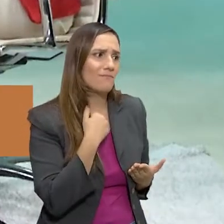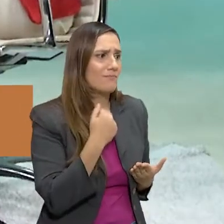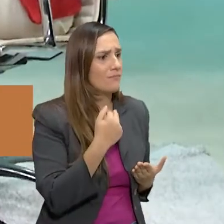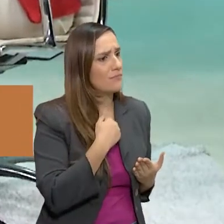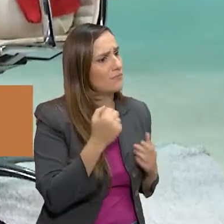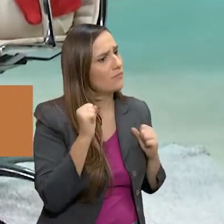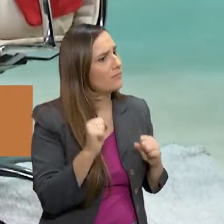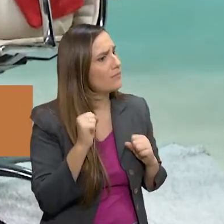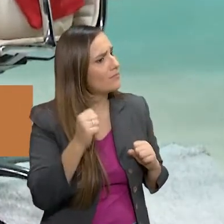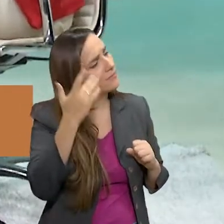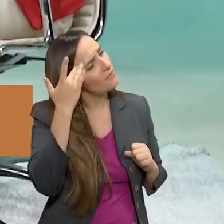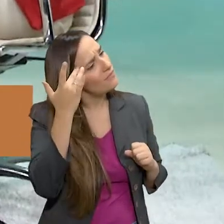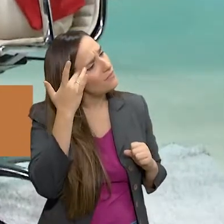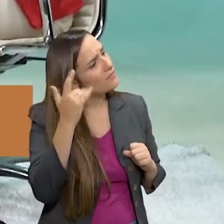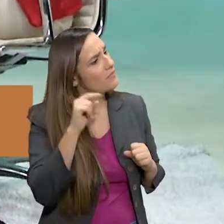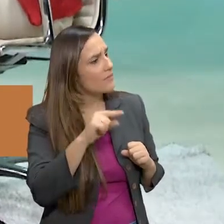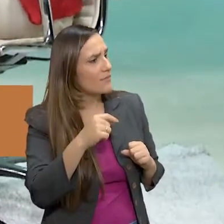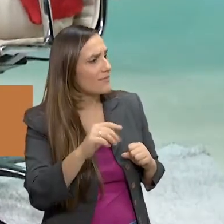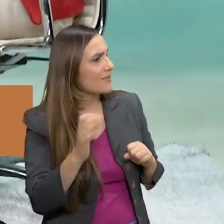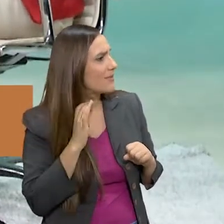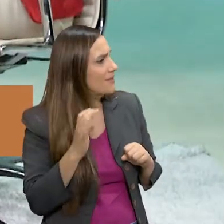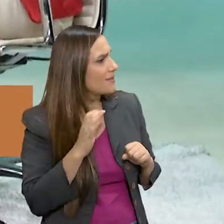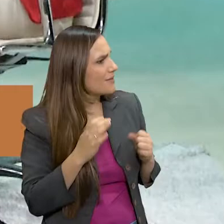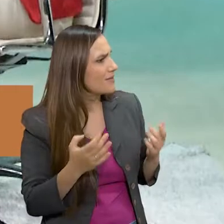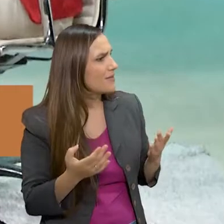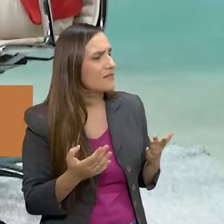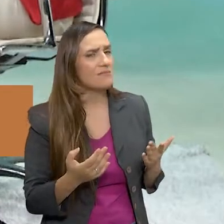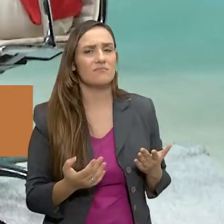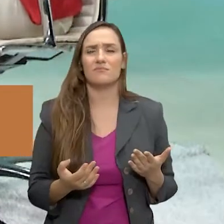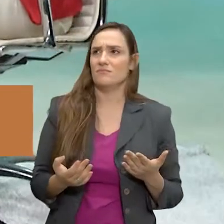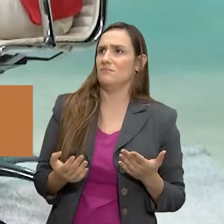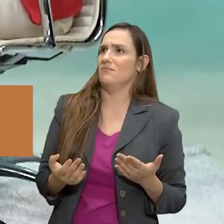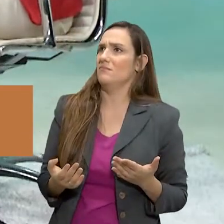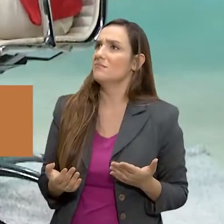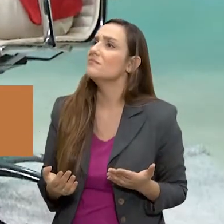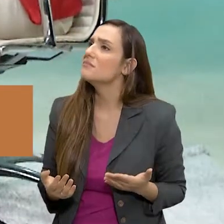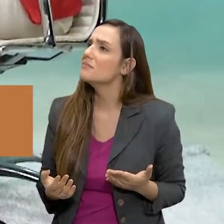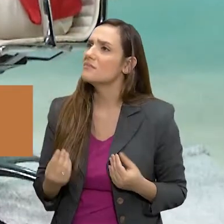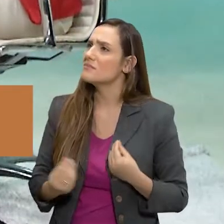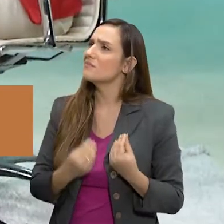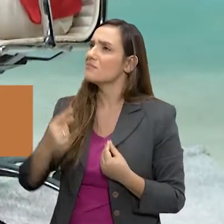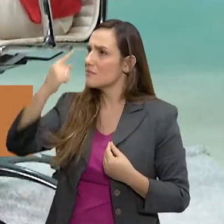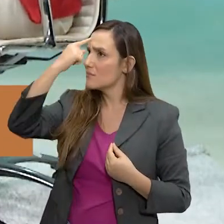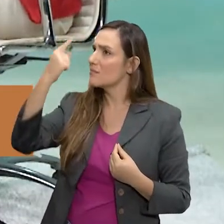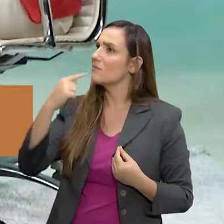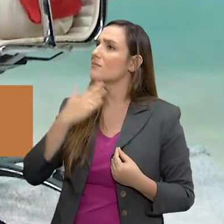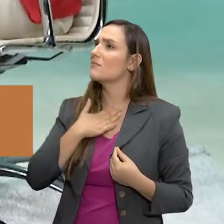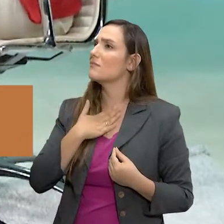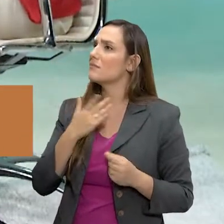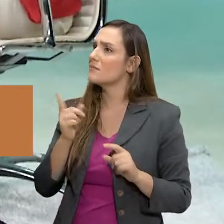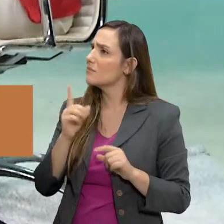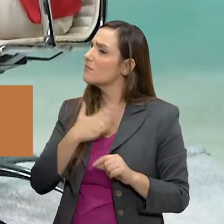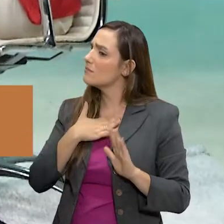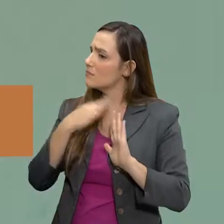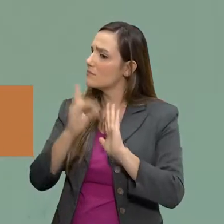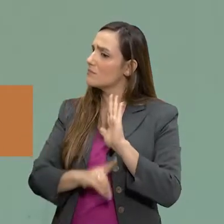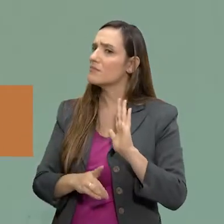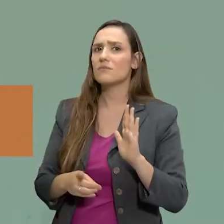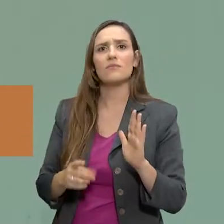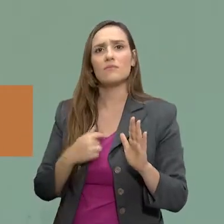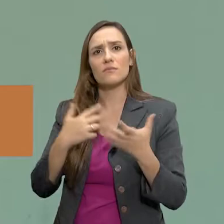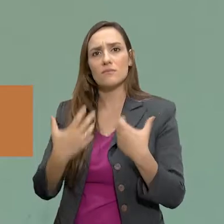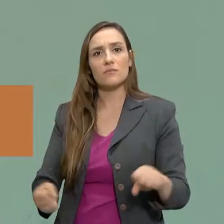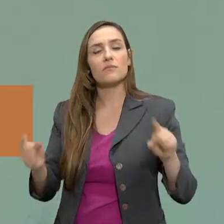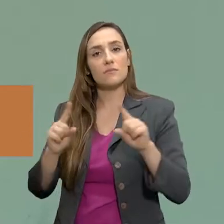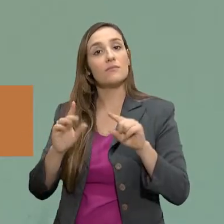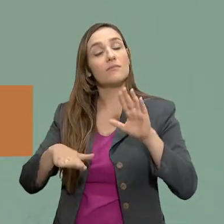você amanhã pode ganhar na loteria. Então, sempre alguém querendo tutelar os nossos corpos, então é isso também que a gente gostaria de ir